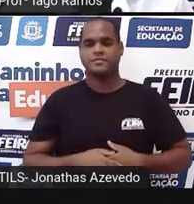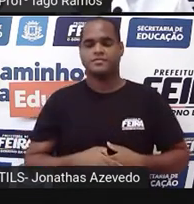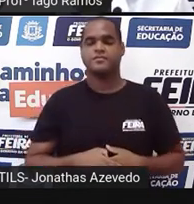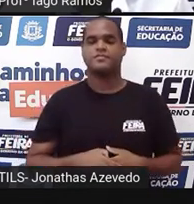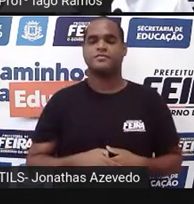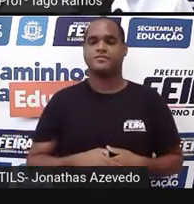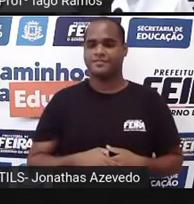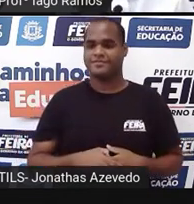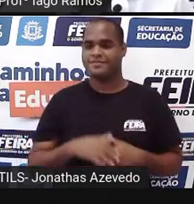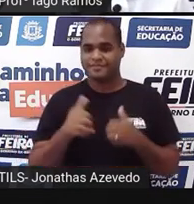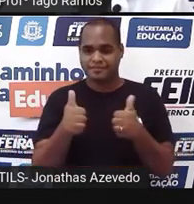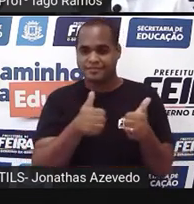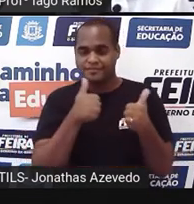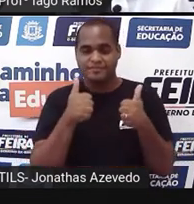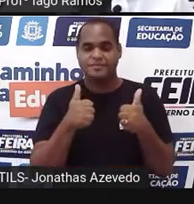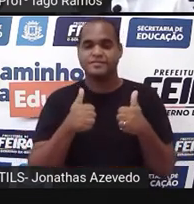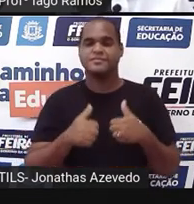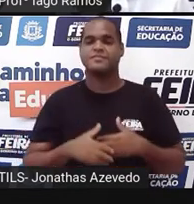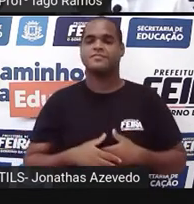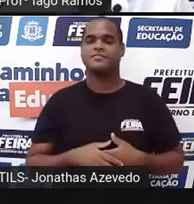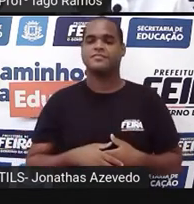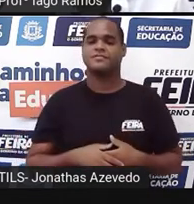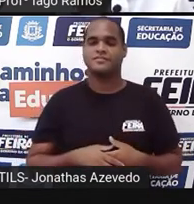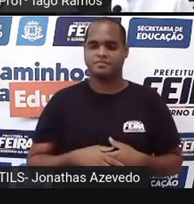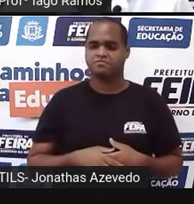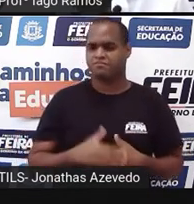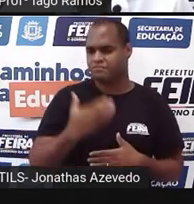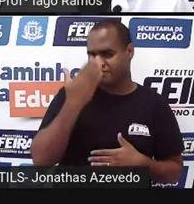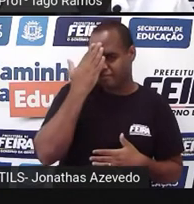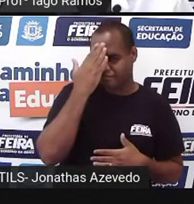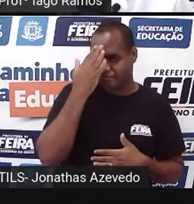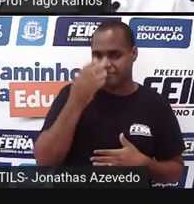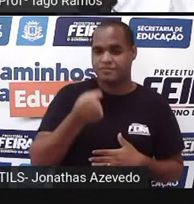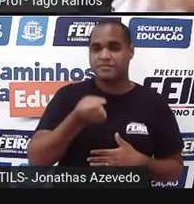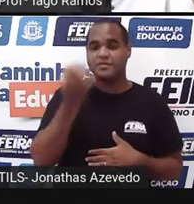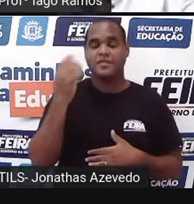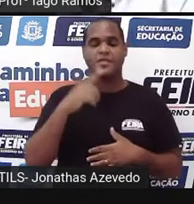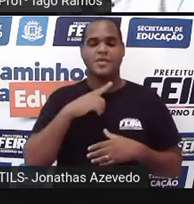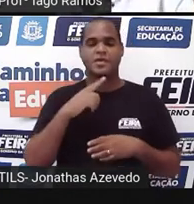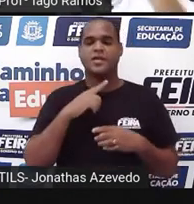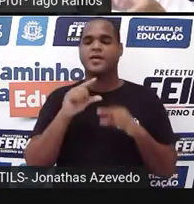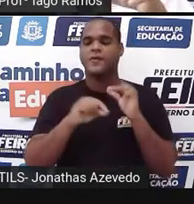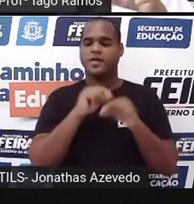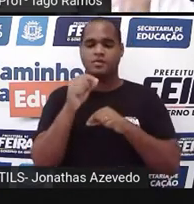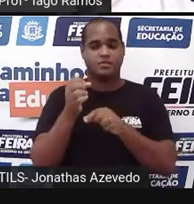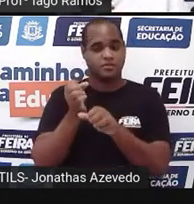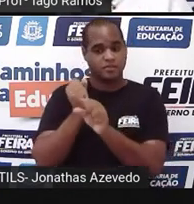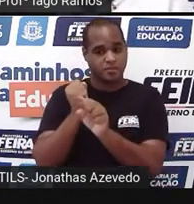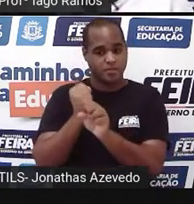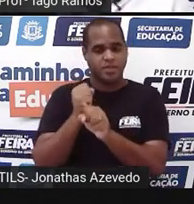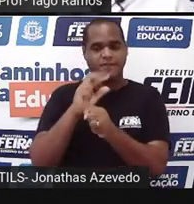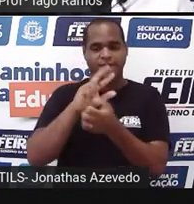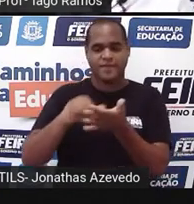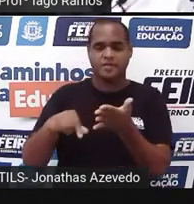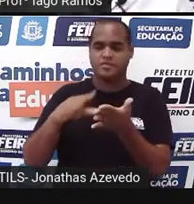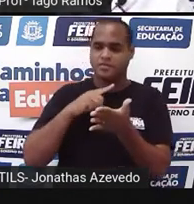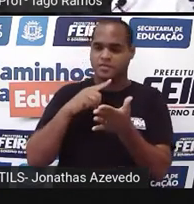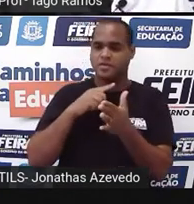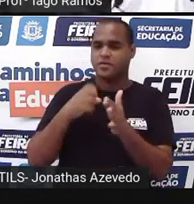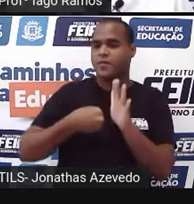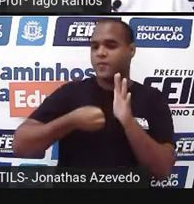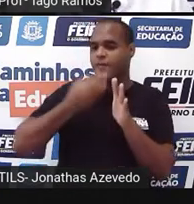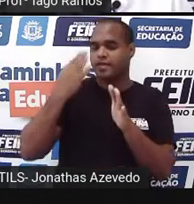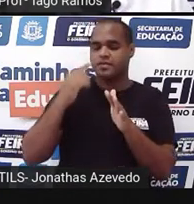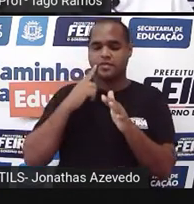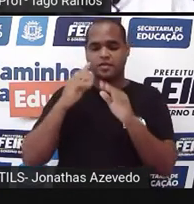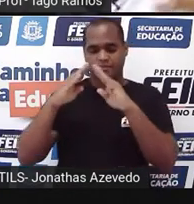Beleza o que é que eu sei que se eu pegar a quantidade dos dois a quantidade de Canudos para cubos e a quantidade de